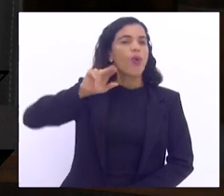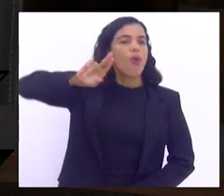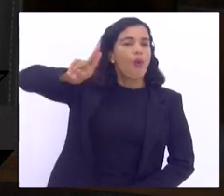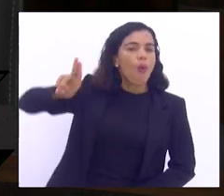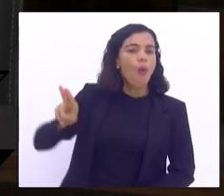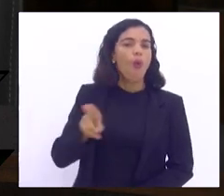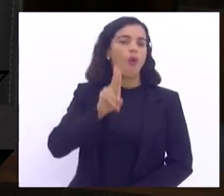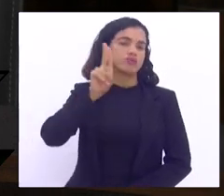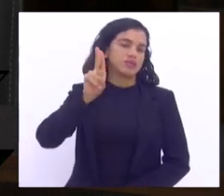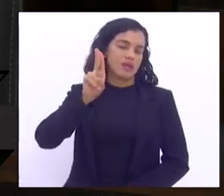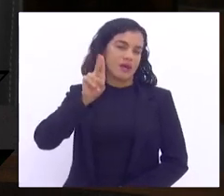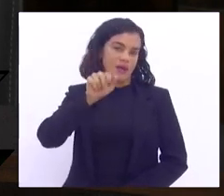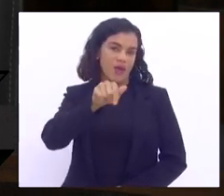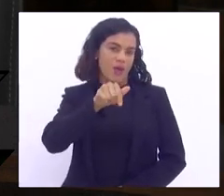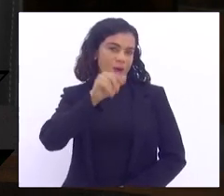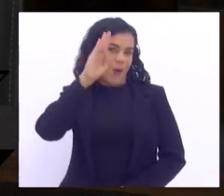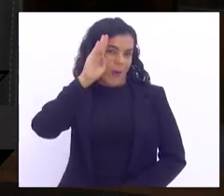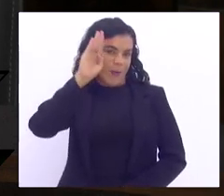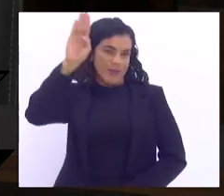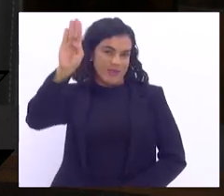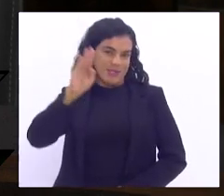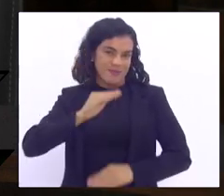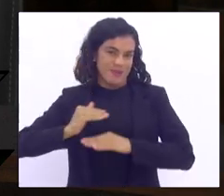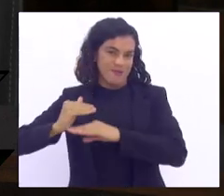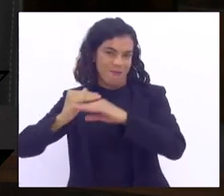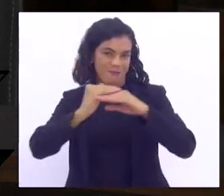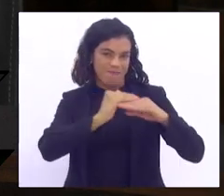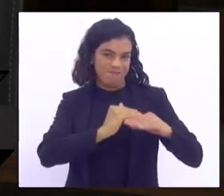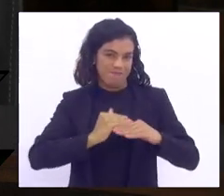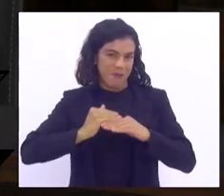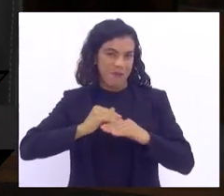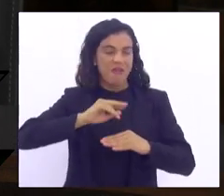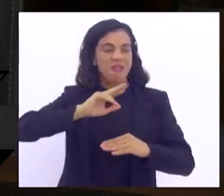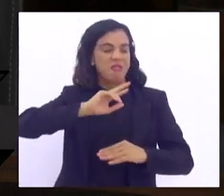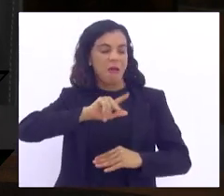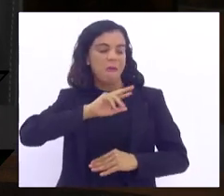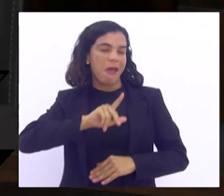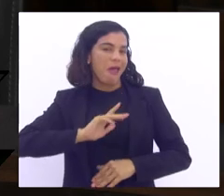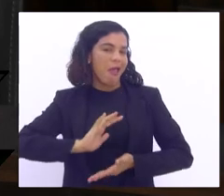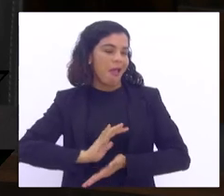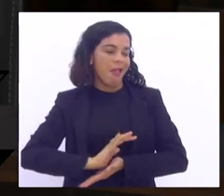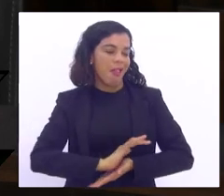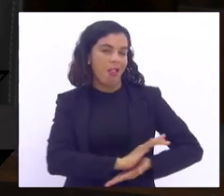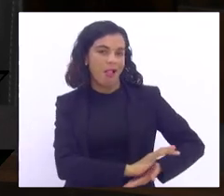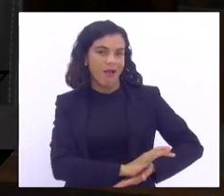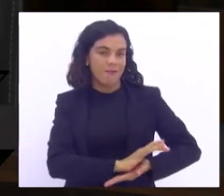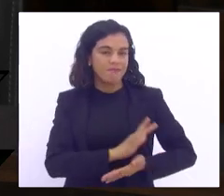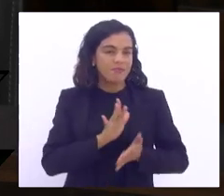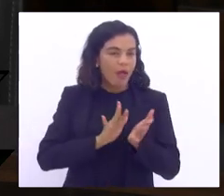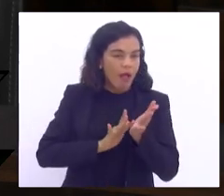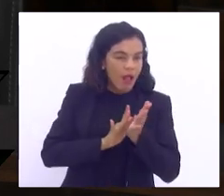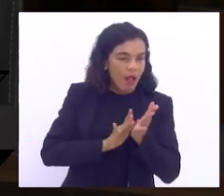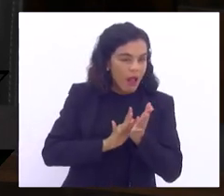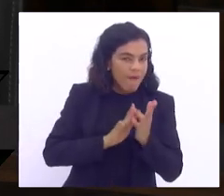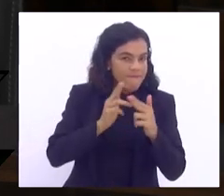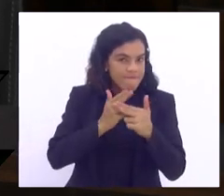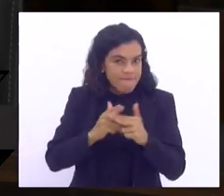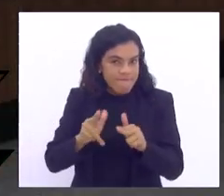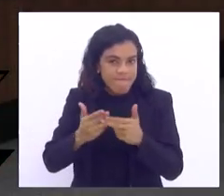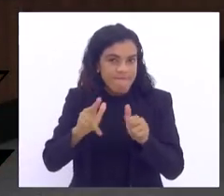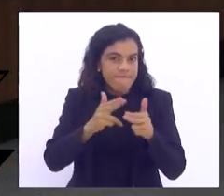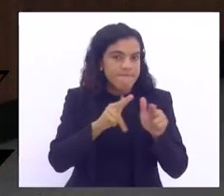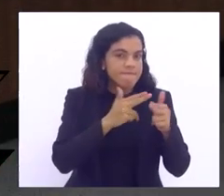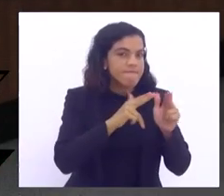igualdade e o princípio da não discriminação, justamente para forjarem uma distinção iníqua